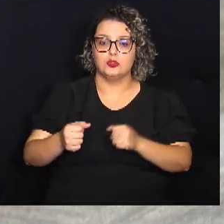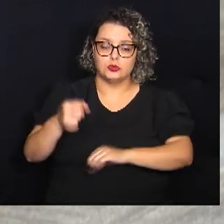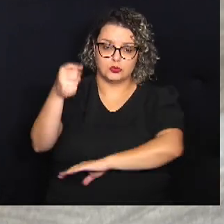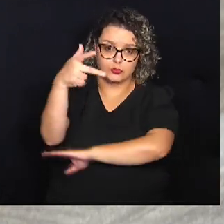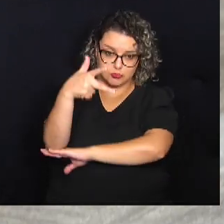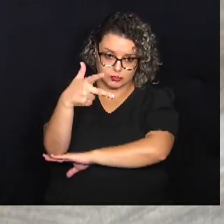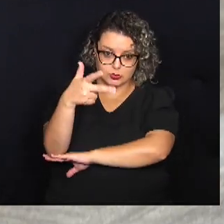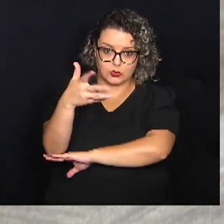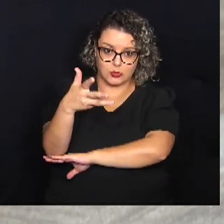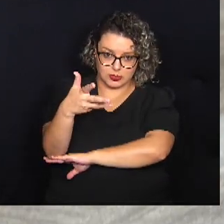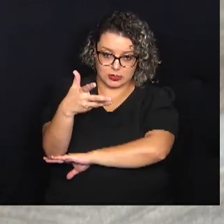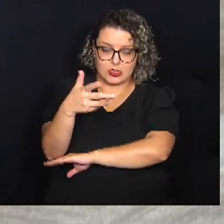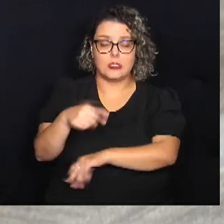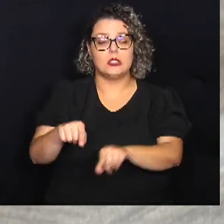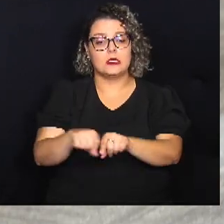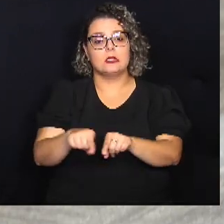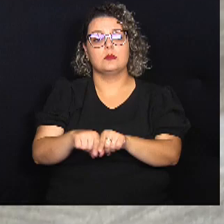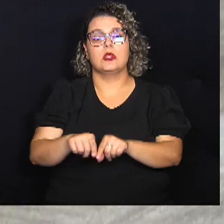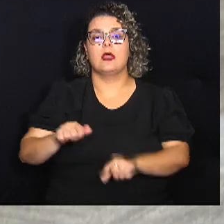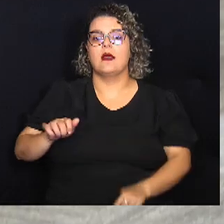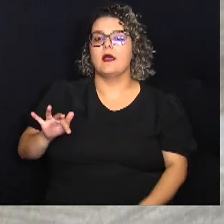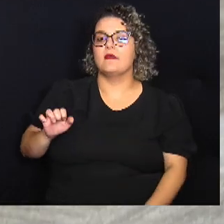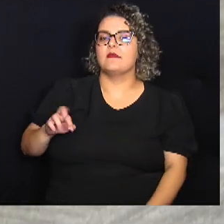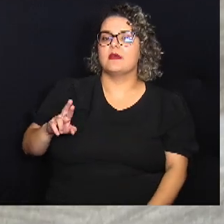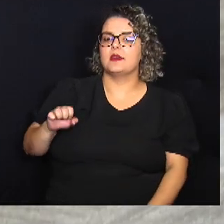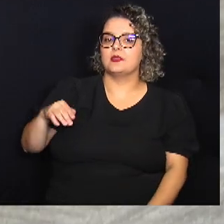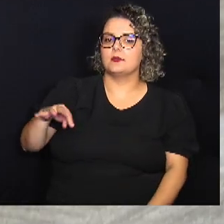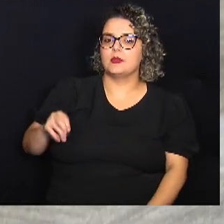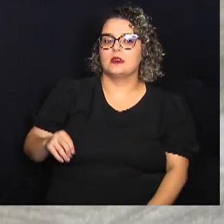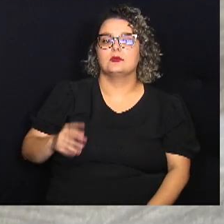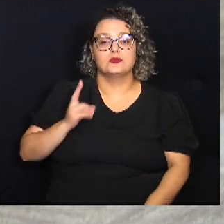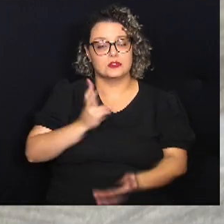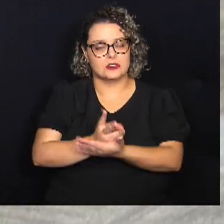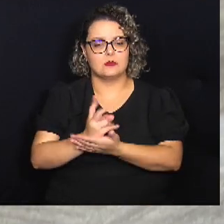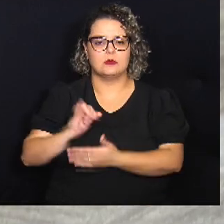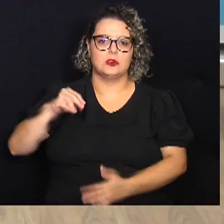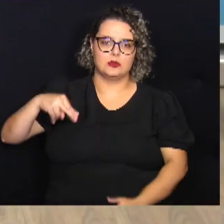e se é também feito o aferimento periodicamente pelo Inmetro.